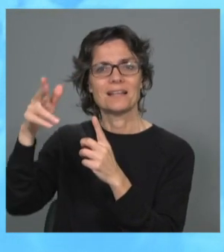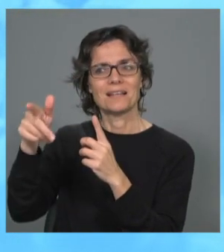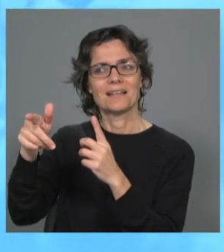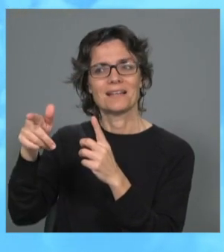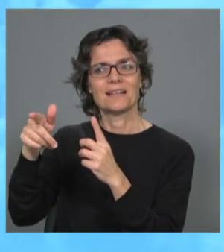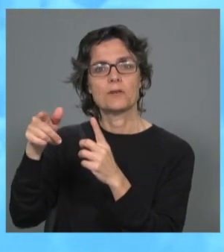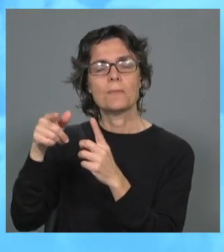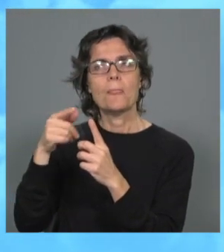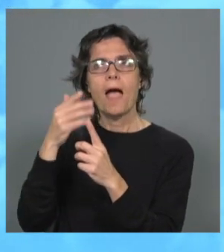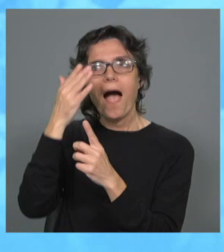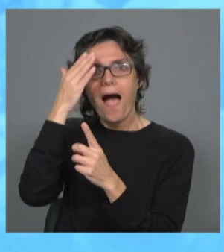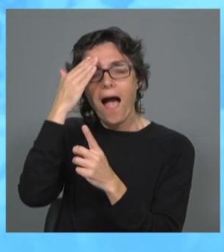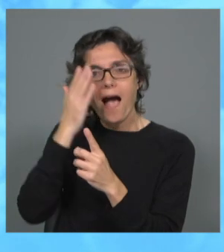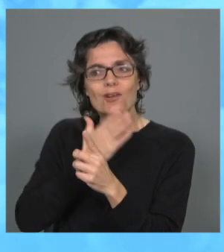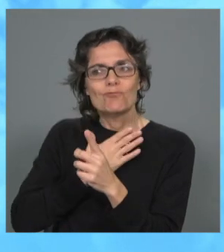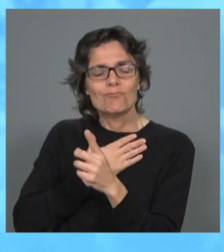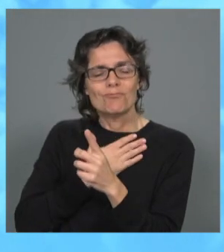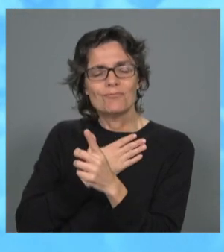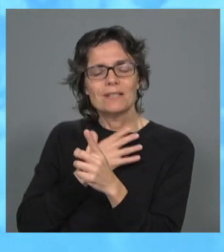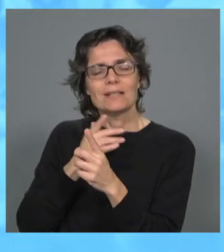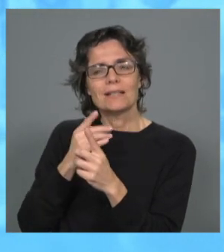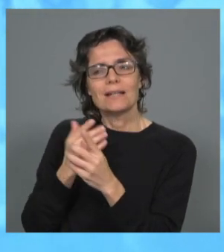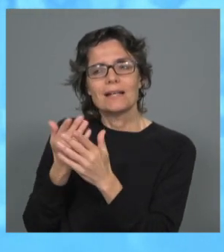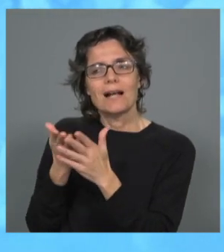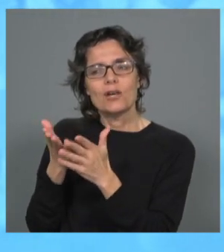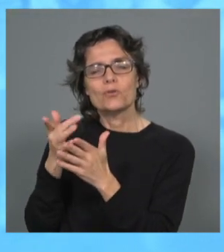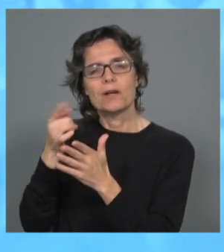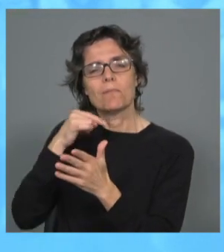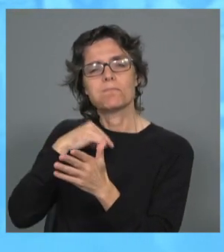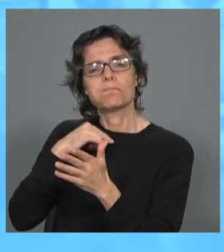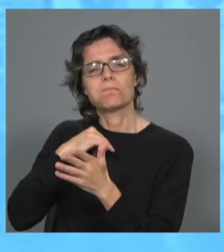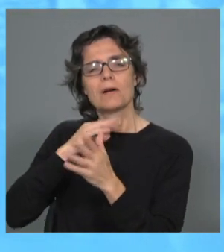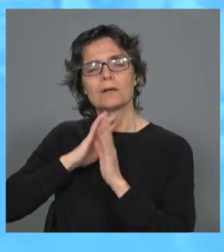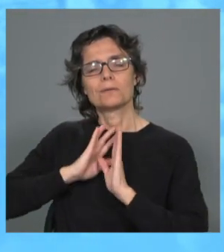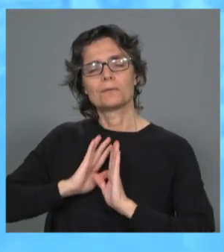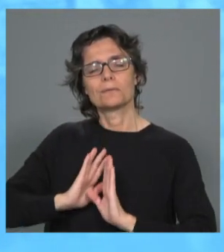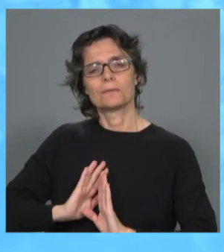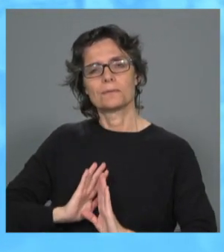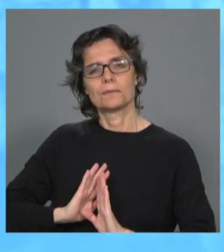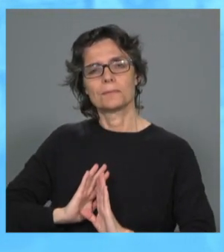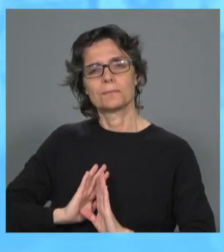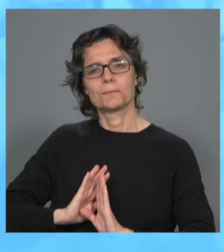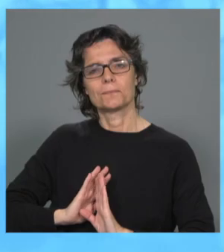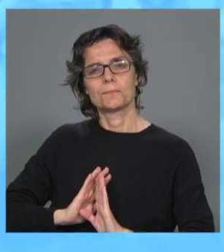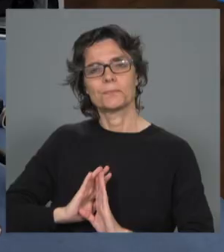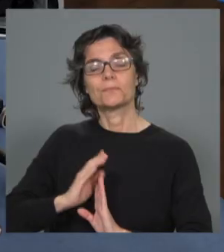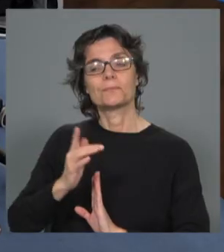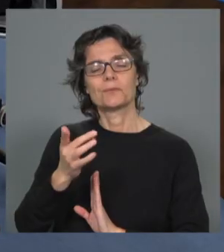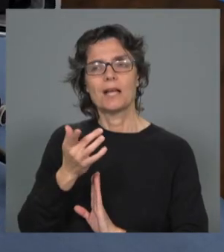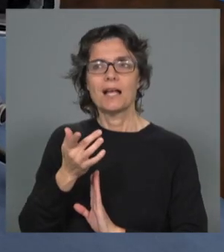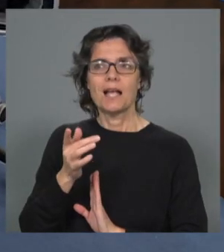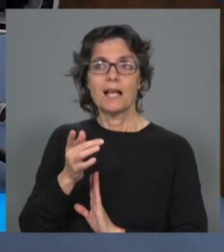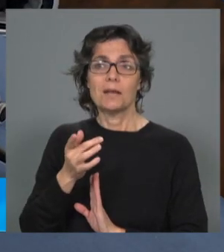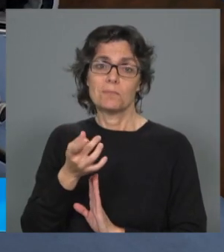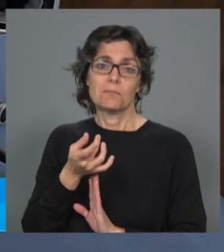damos esta pacificação, esta serenidade, e vê-se que as pessoas ficam serenas. E então, da nossa parte, é uma